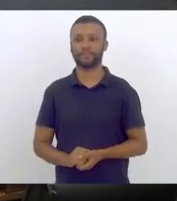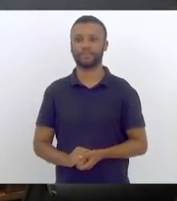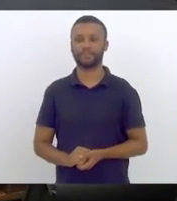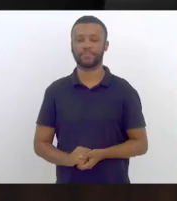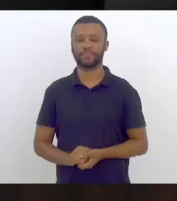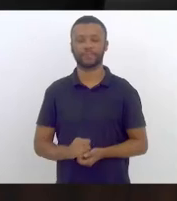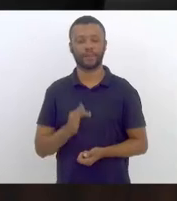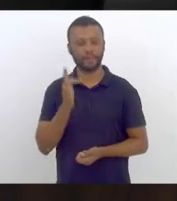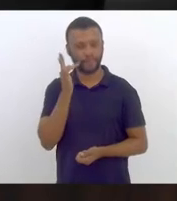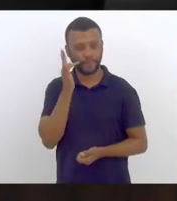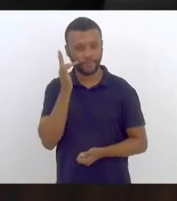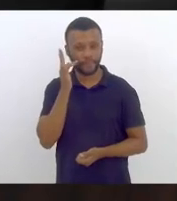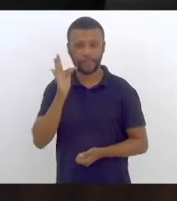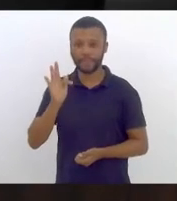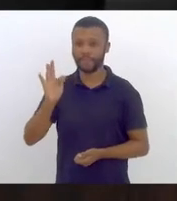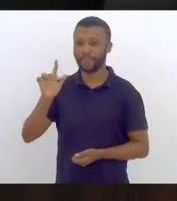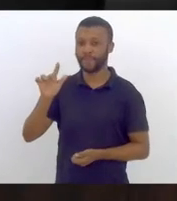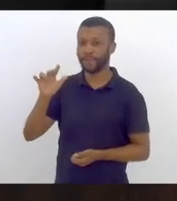Flávio Serafim,